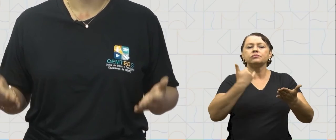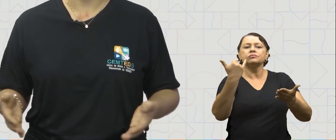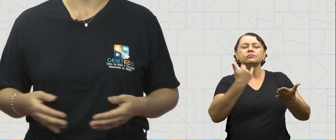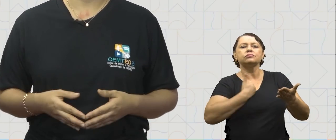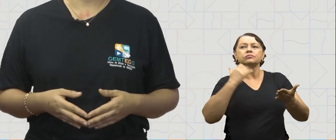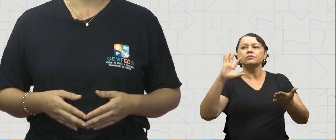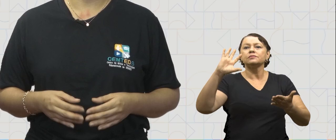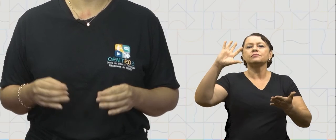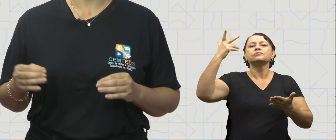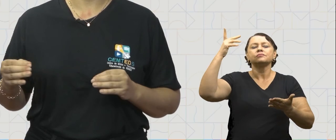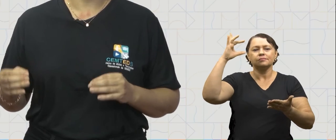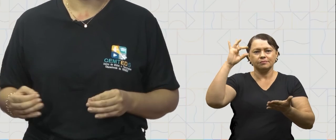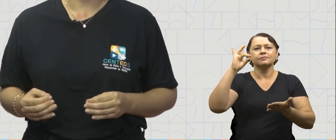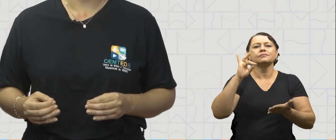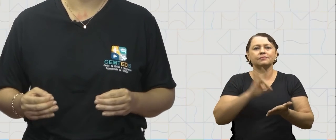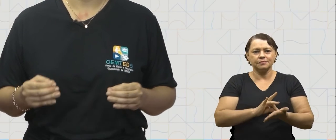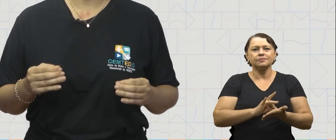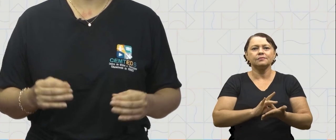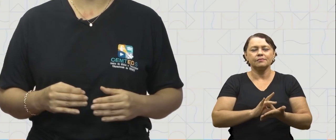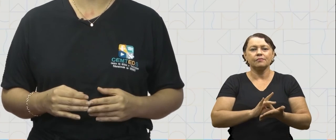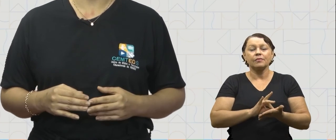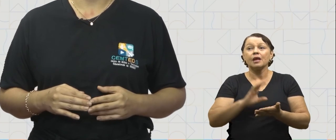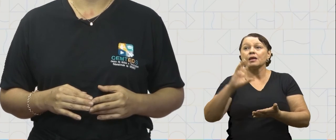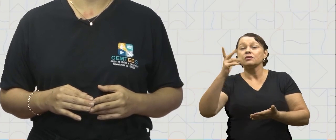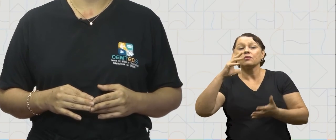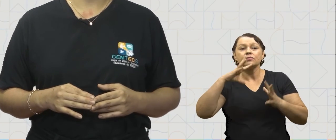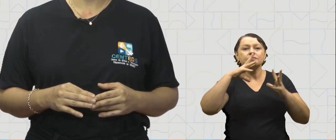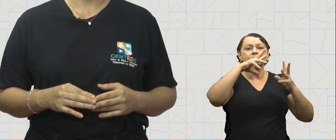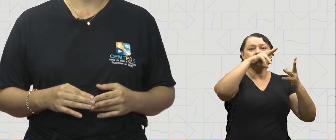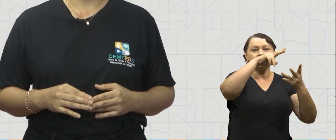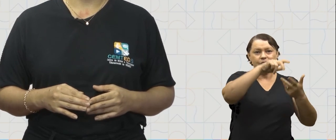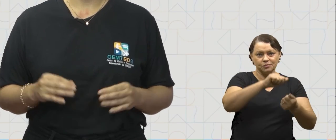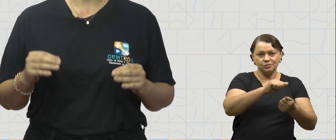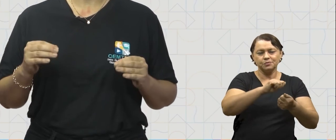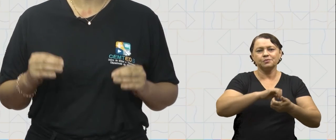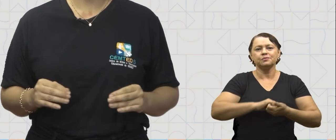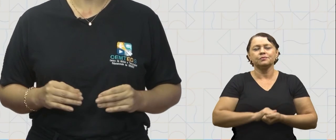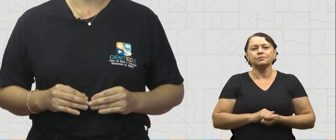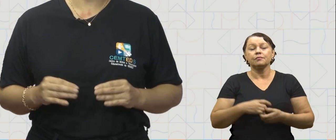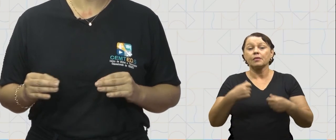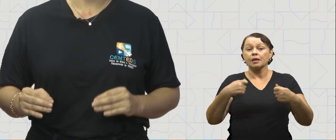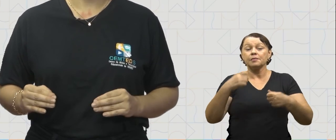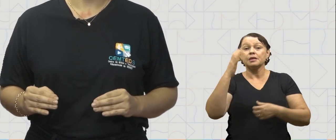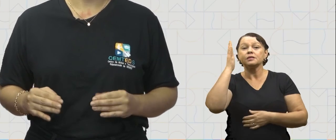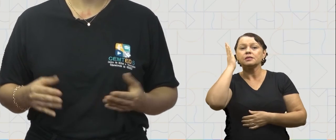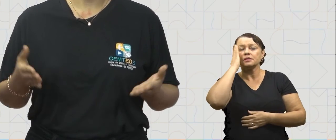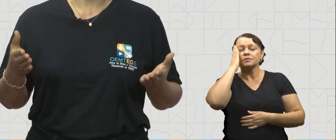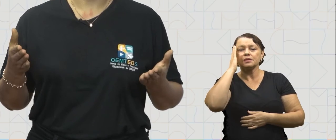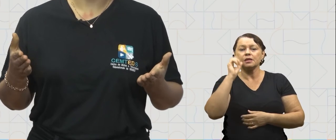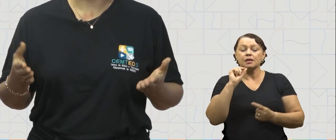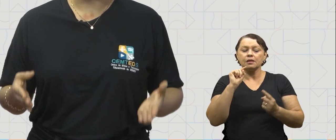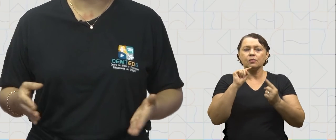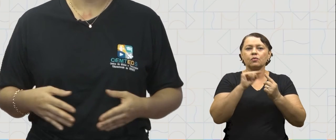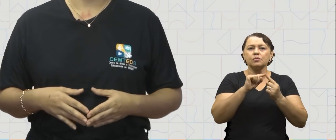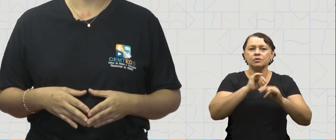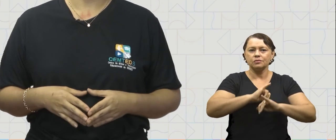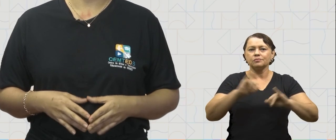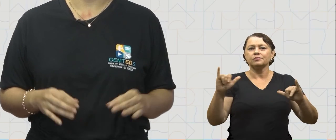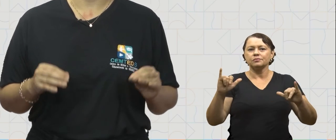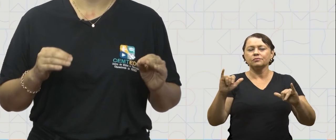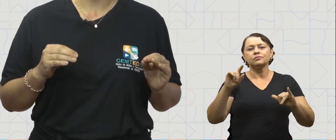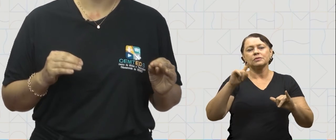de acontecimentos reais que estão ocorrendo no mundo. Tenha em mente que a função